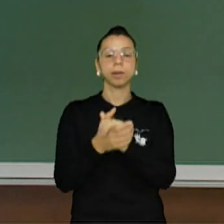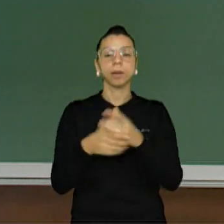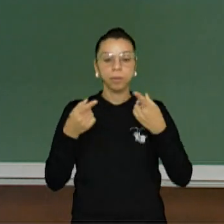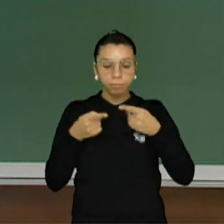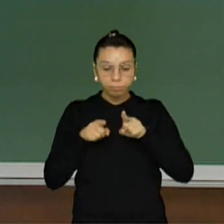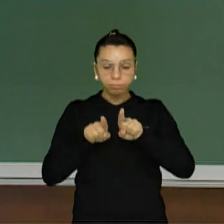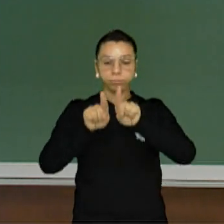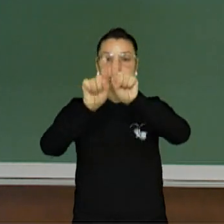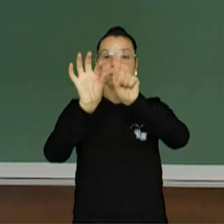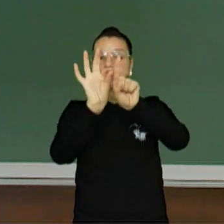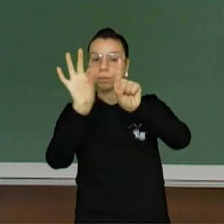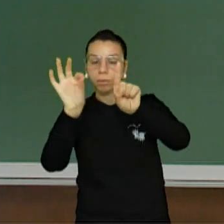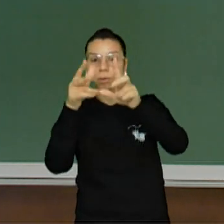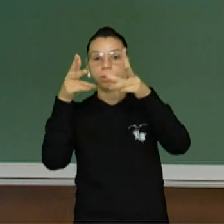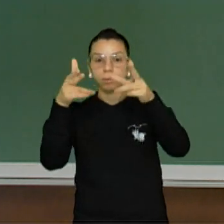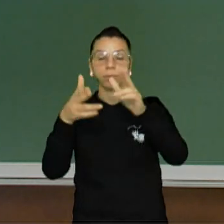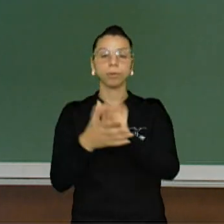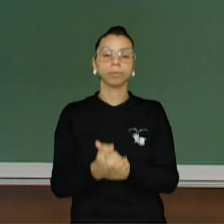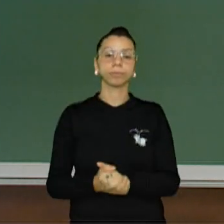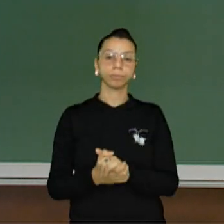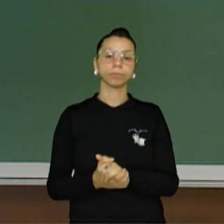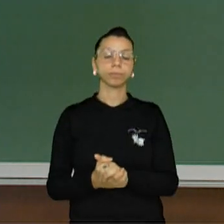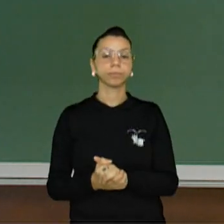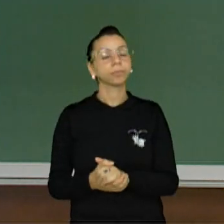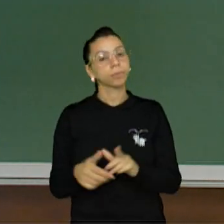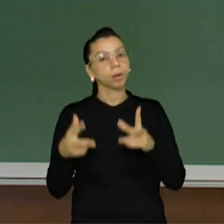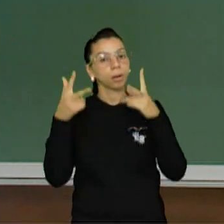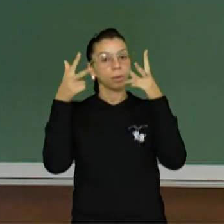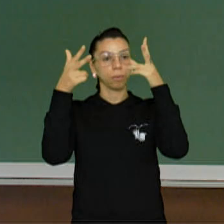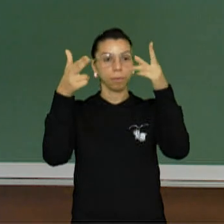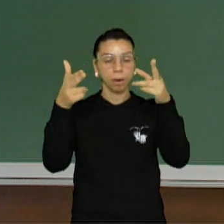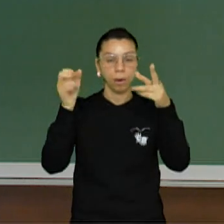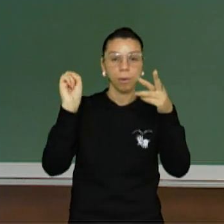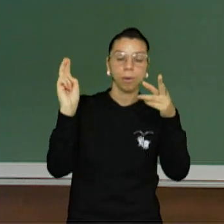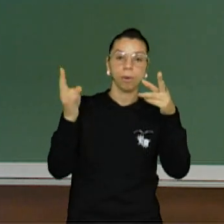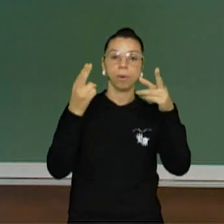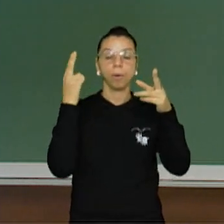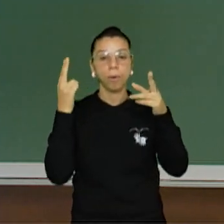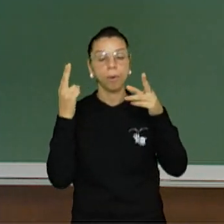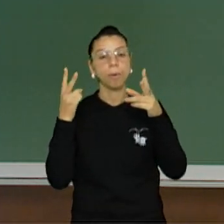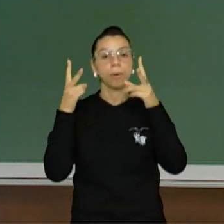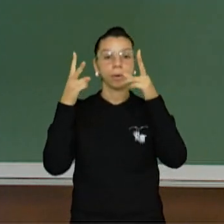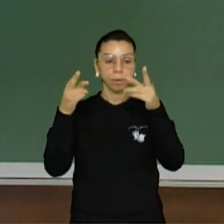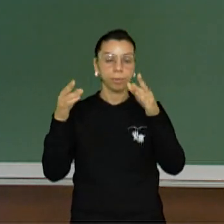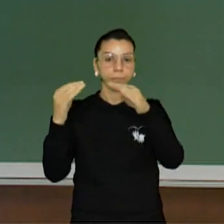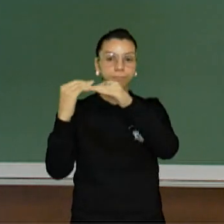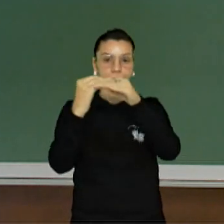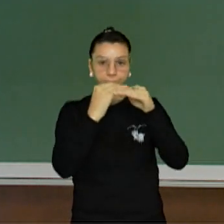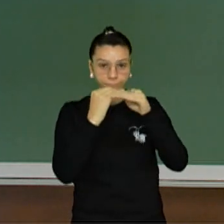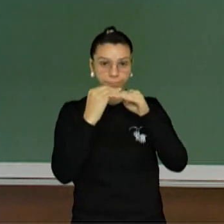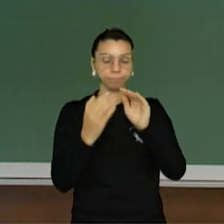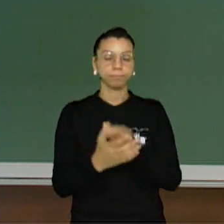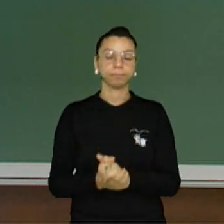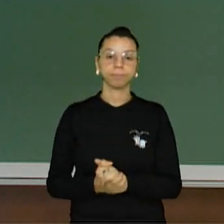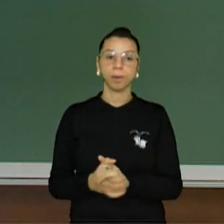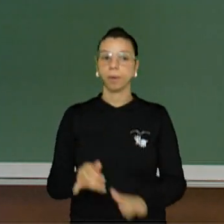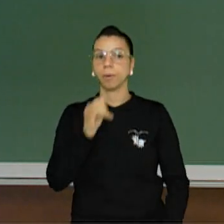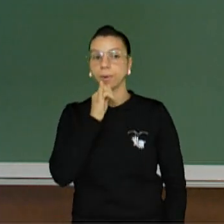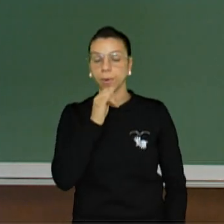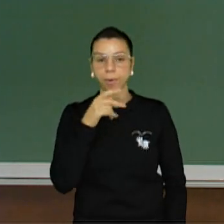mesma distância. Paralelas iguais ou proporcionais. Aqui eu usei o exemplo